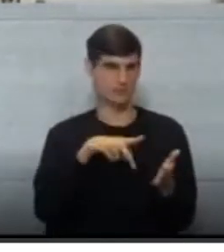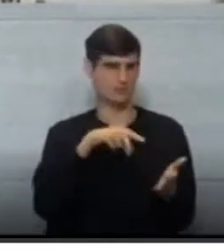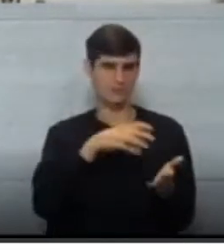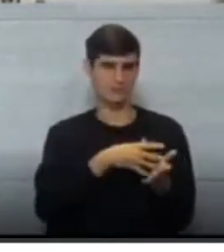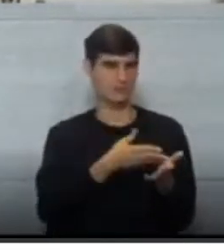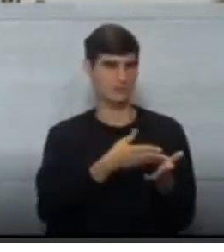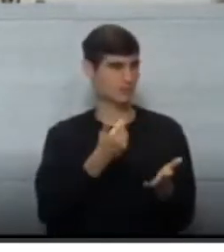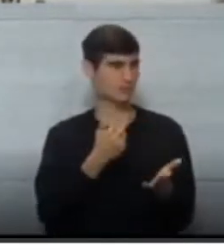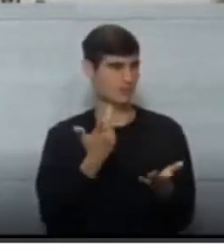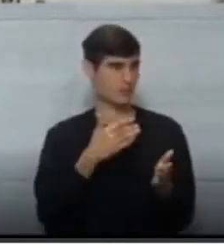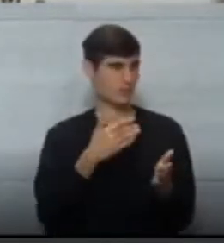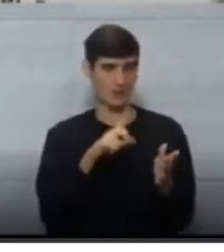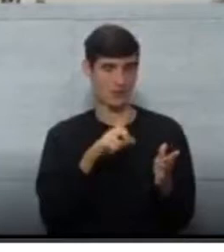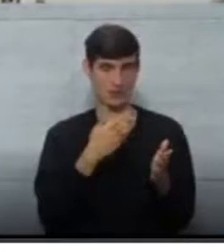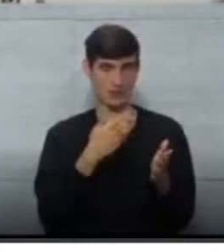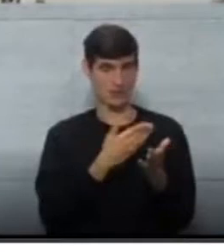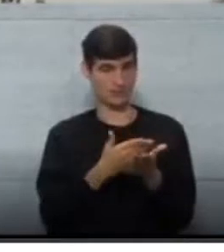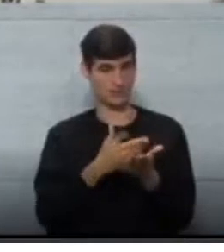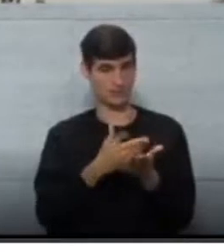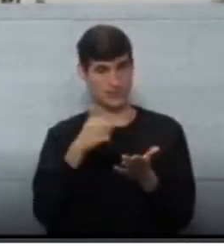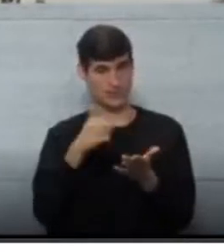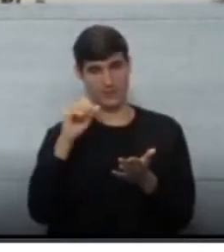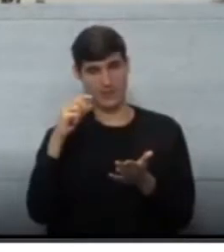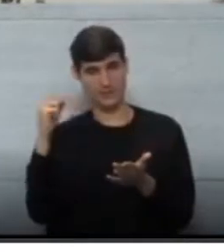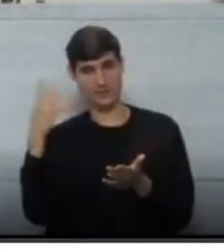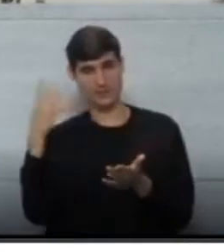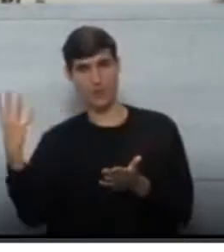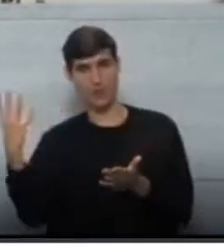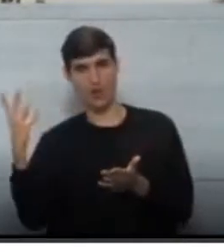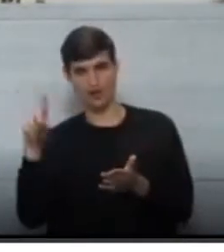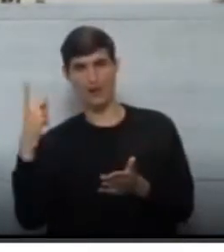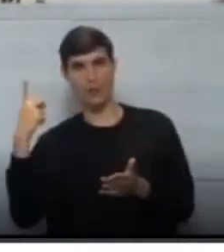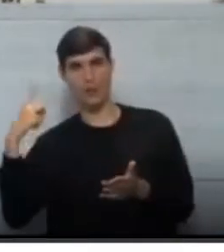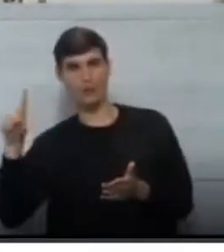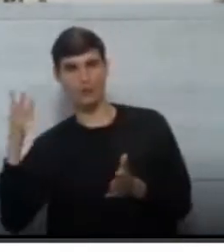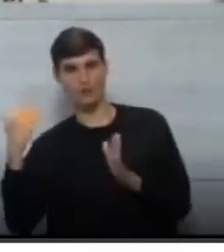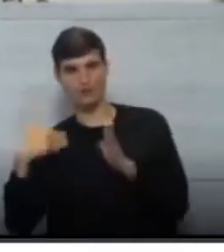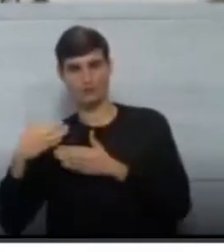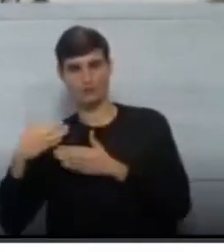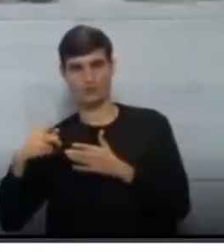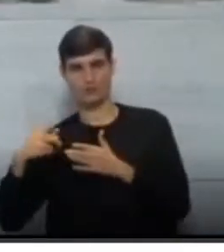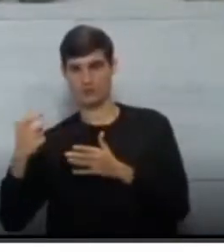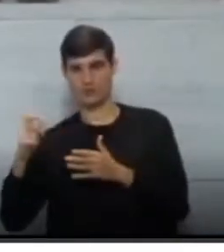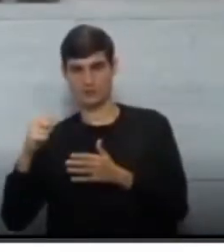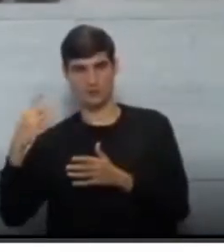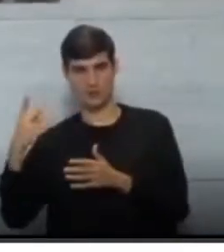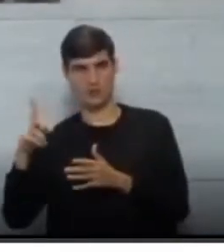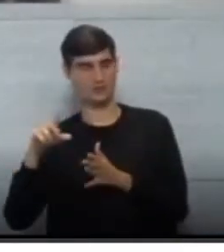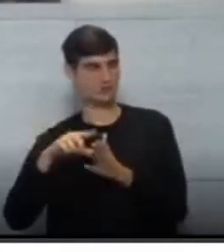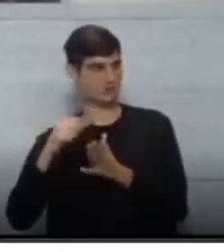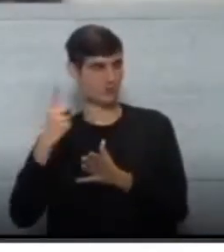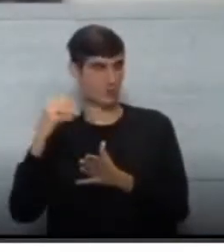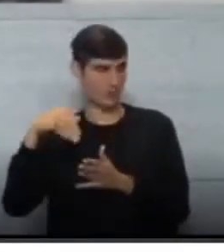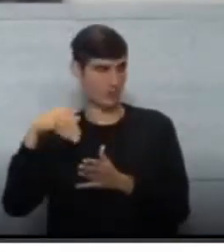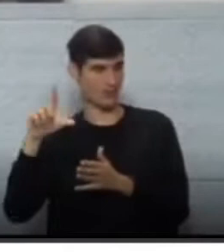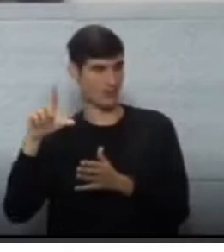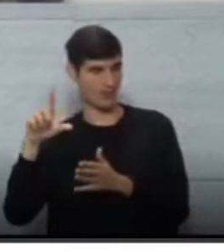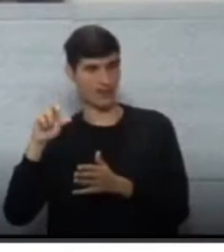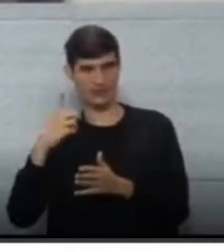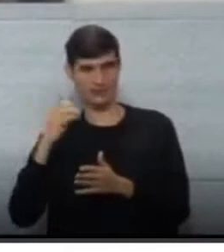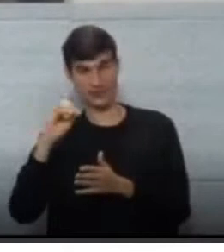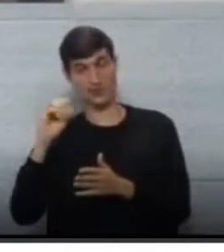maior diluição, então 10 a menos 4. Eu vou inocular na plaquinha, 0,1 ml, 100 microlitros. Ou